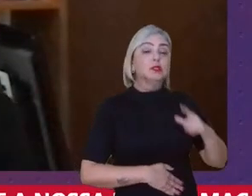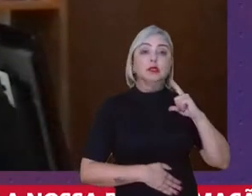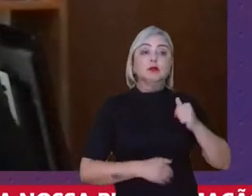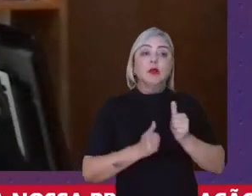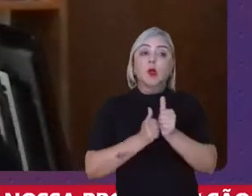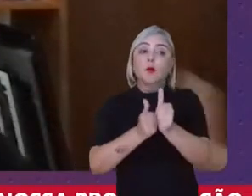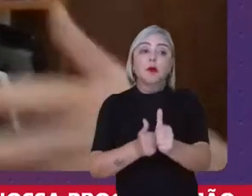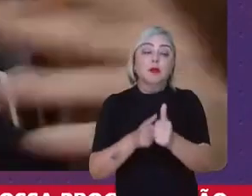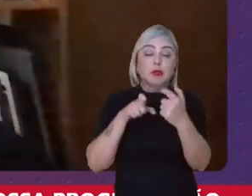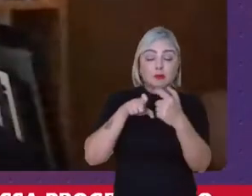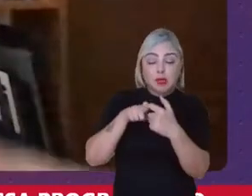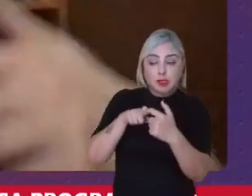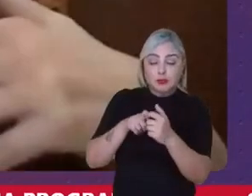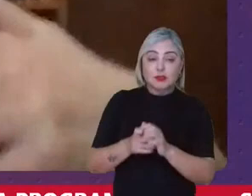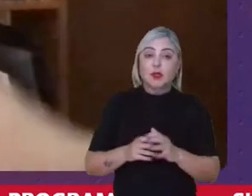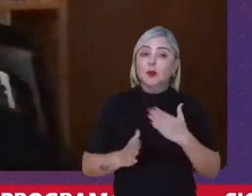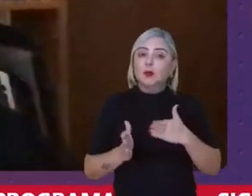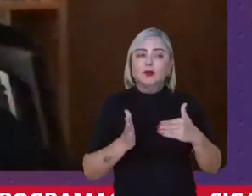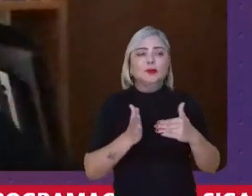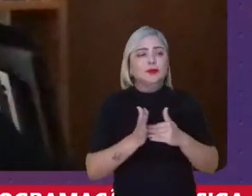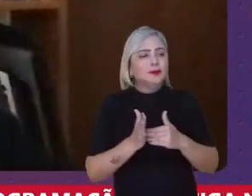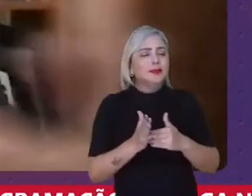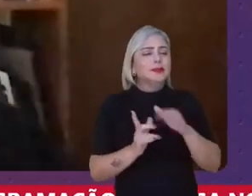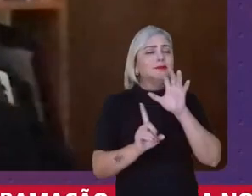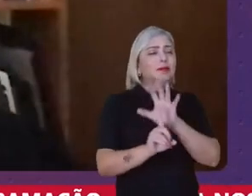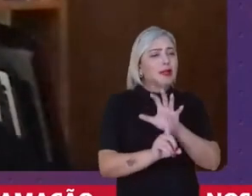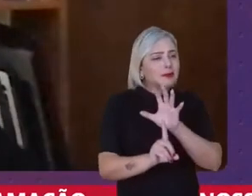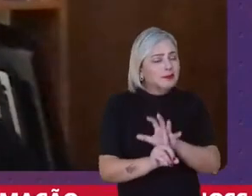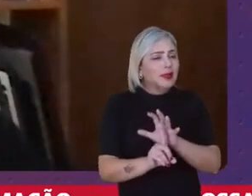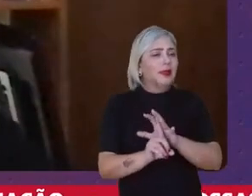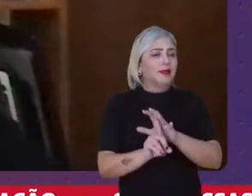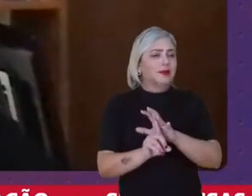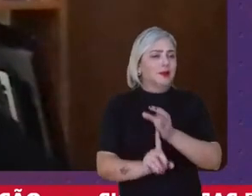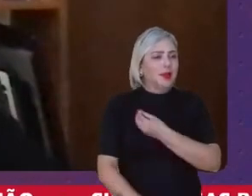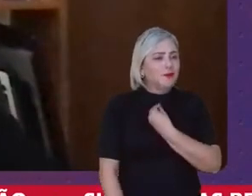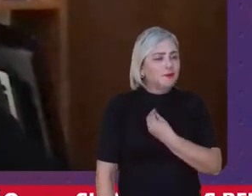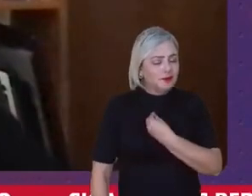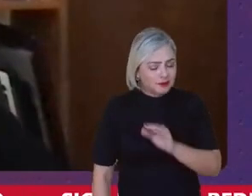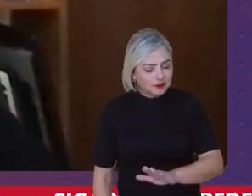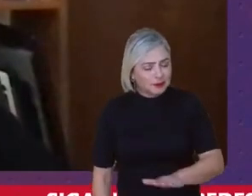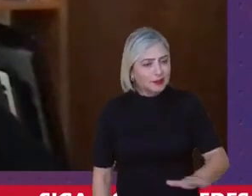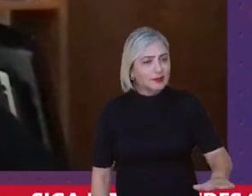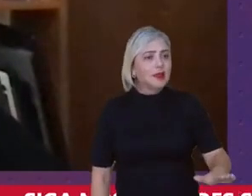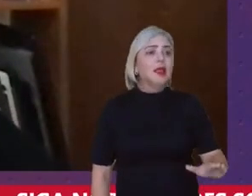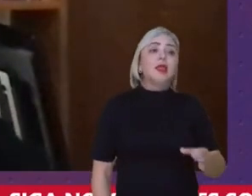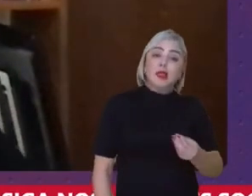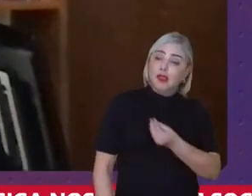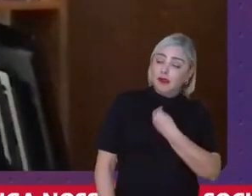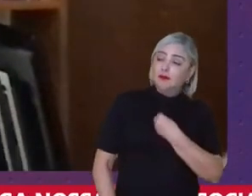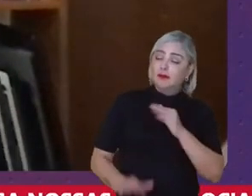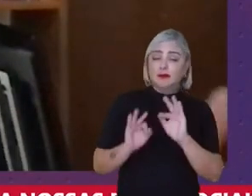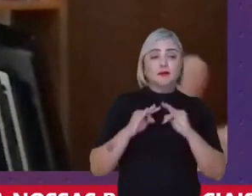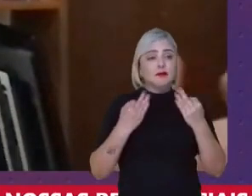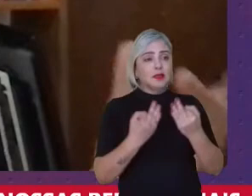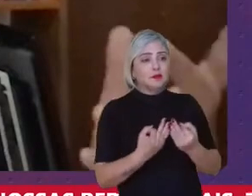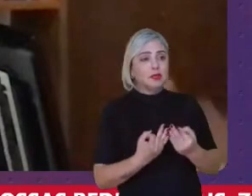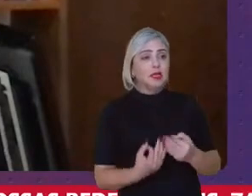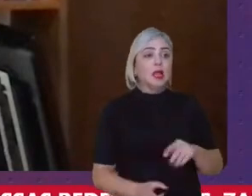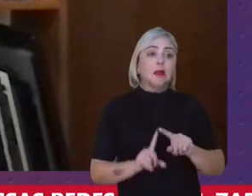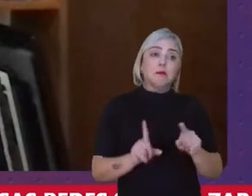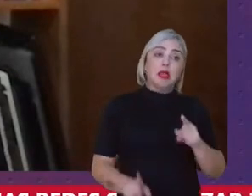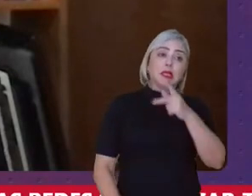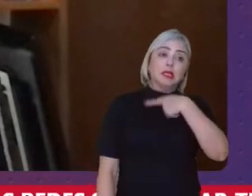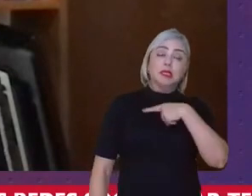esse acompanhamento. Então, tudo isso tem impactado muito a vida dessas crianças e a vida dessas famílias. E tem gente que